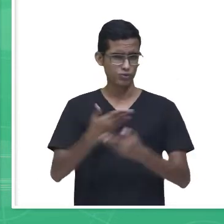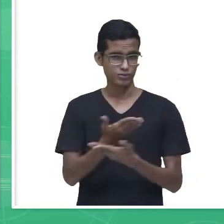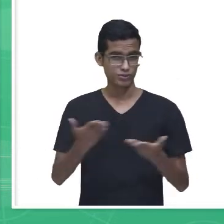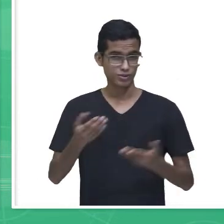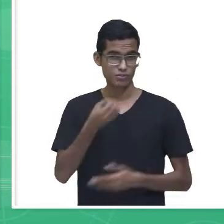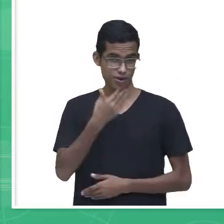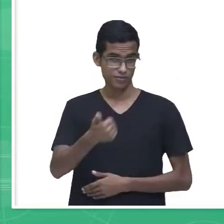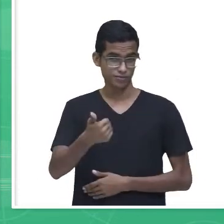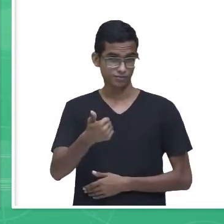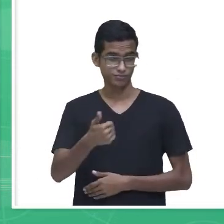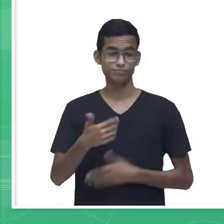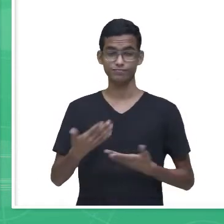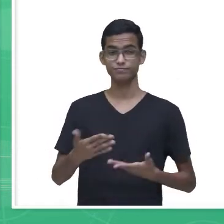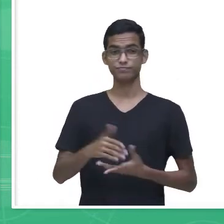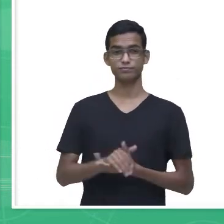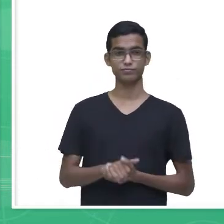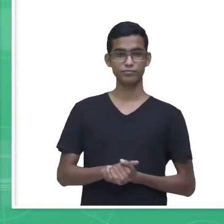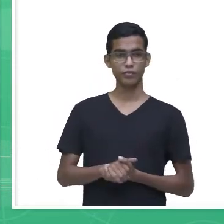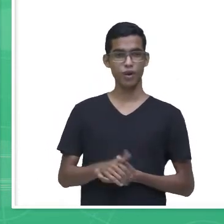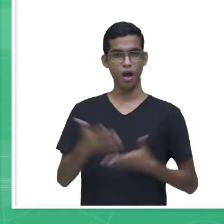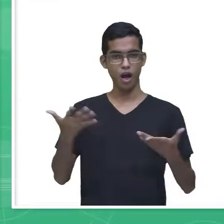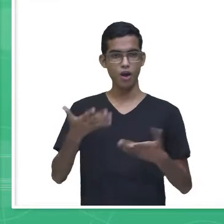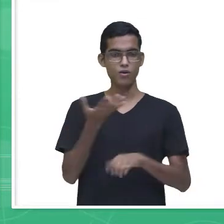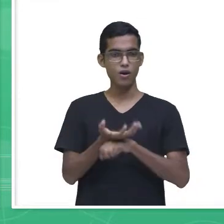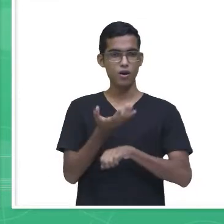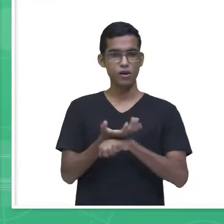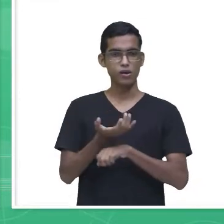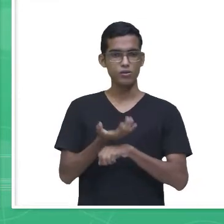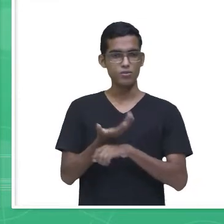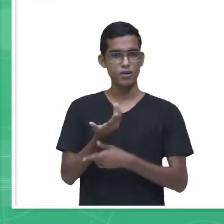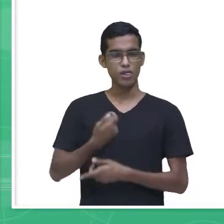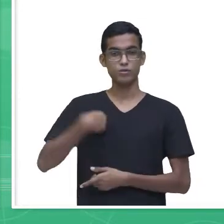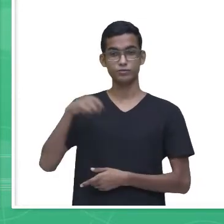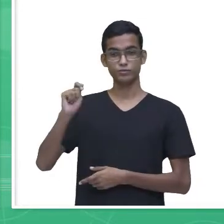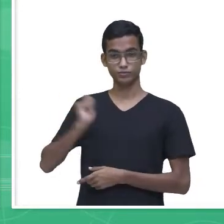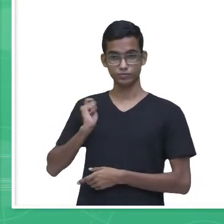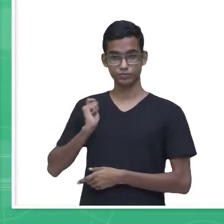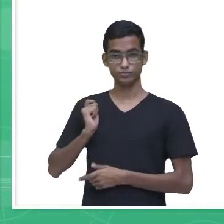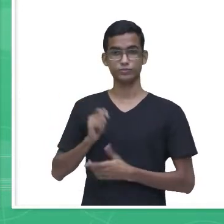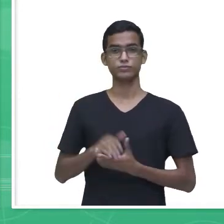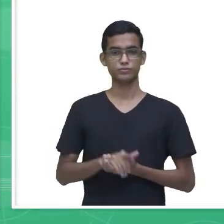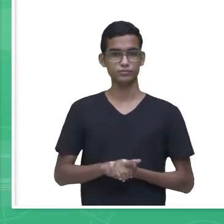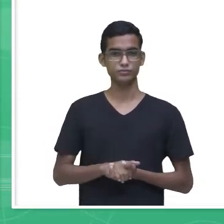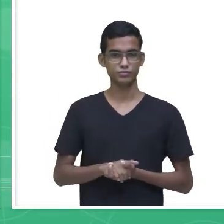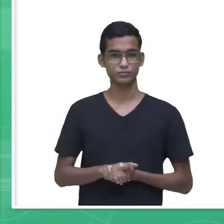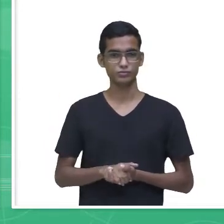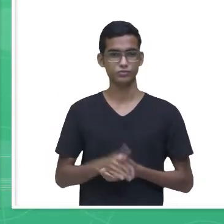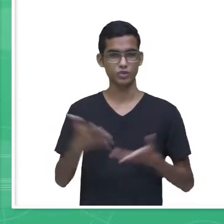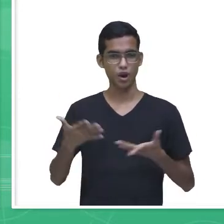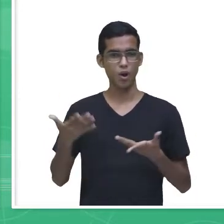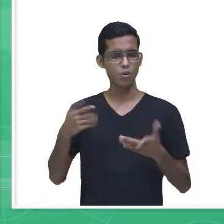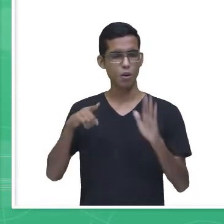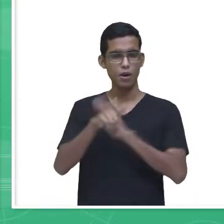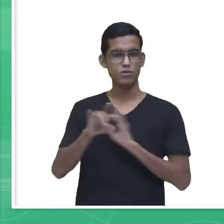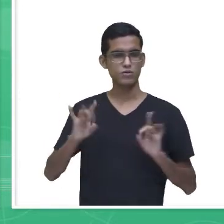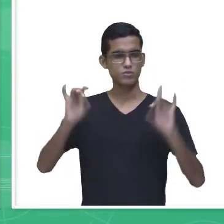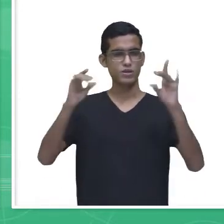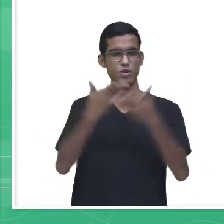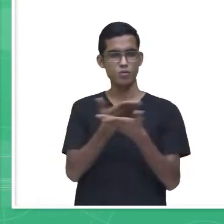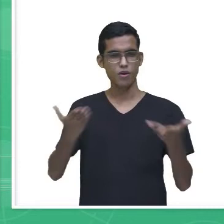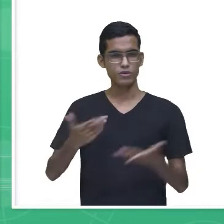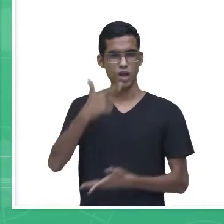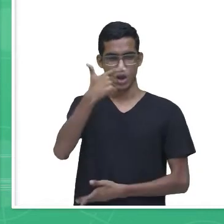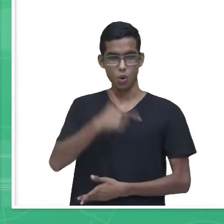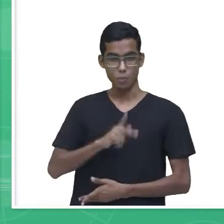Agora é o nosso momento língua espanhola, né? E aqui eu preparei uma questão especial para vocês. Sou o professor